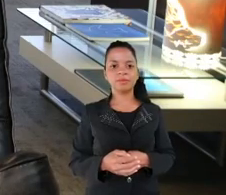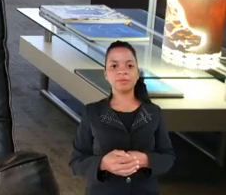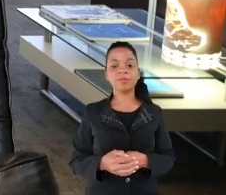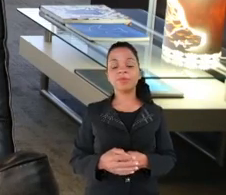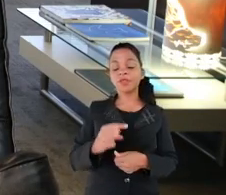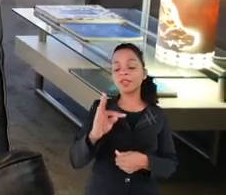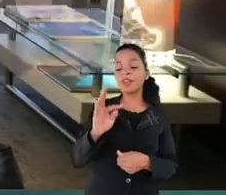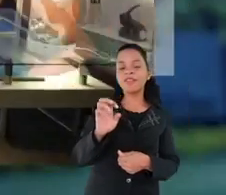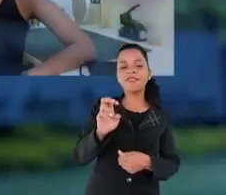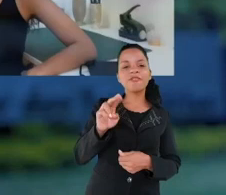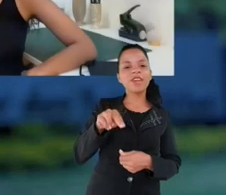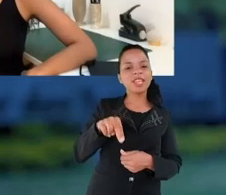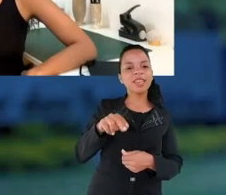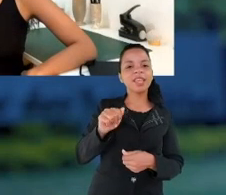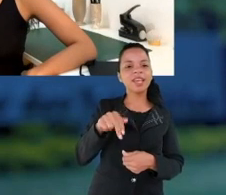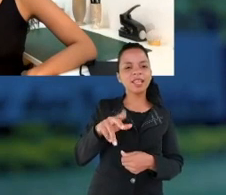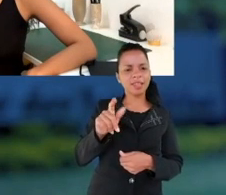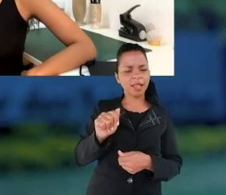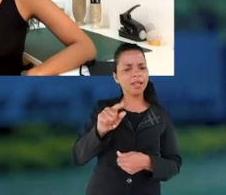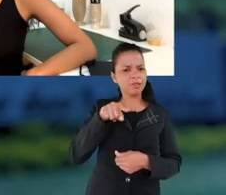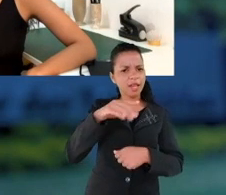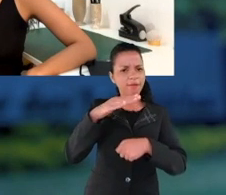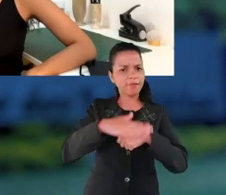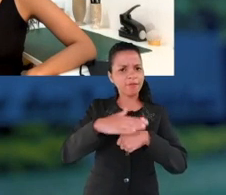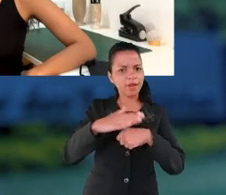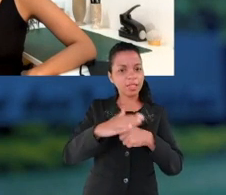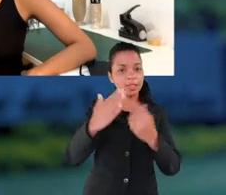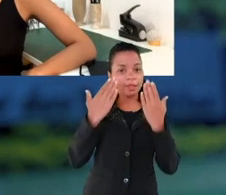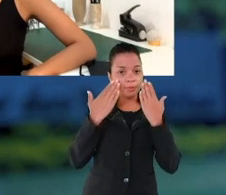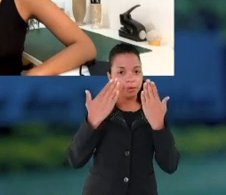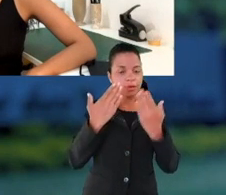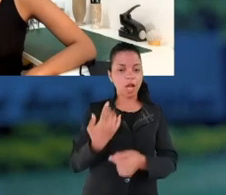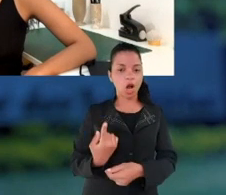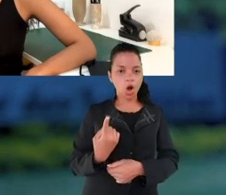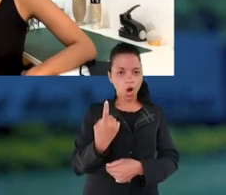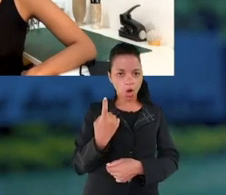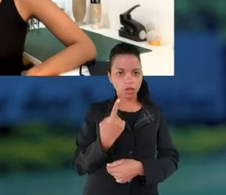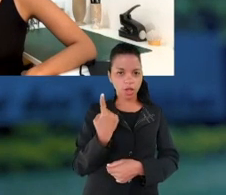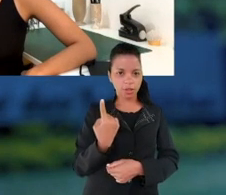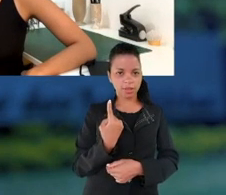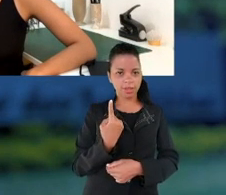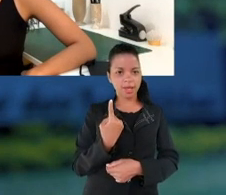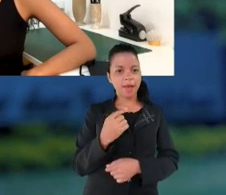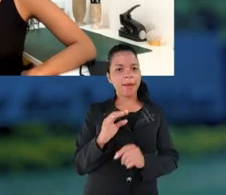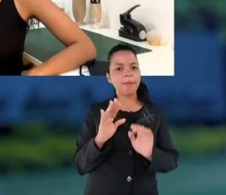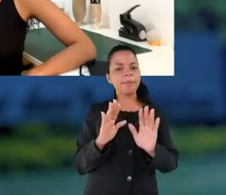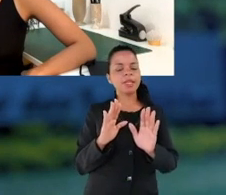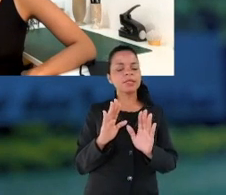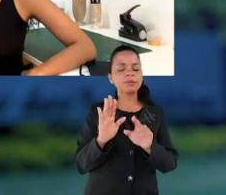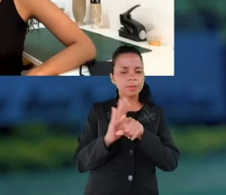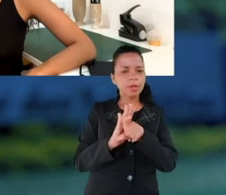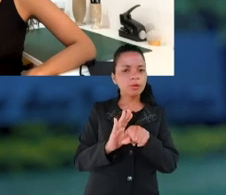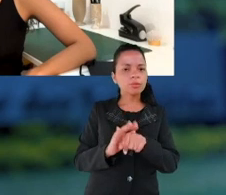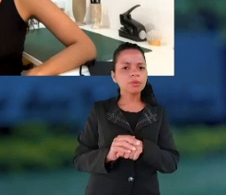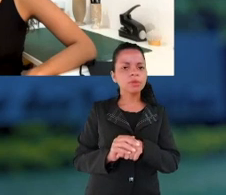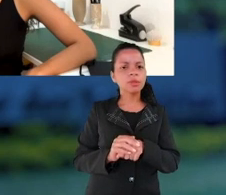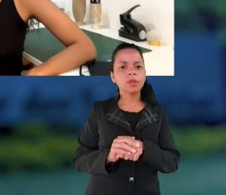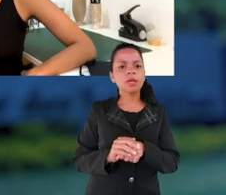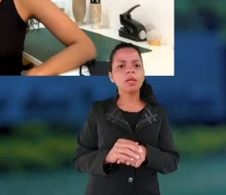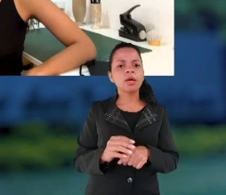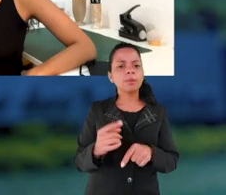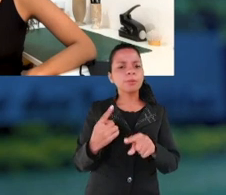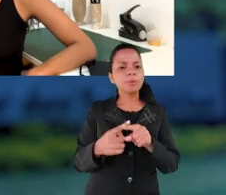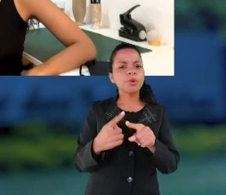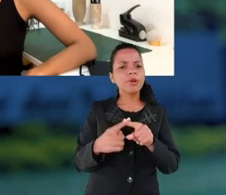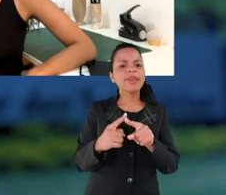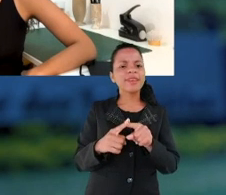já realizou exposição individual na sua carreira. Eu gostaria de saber o que representa para você e por que ela leva esse